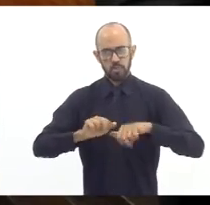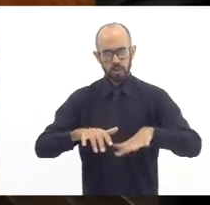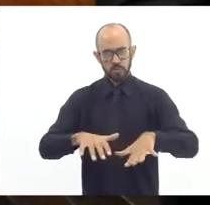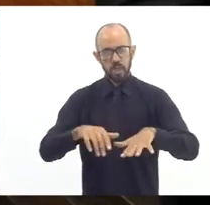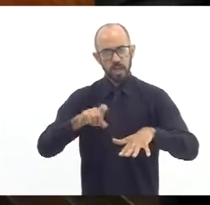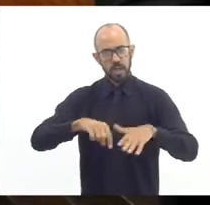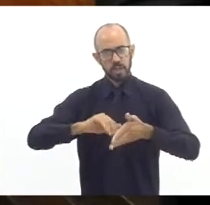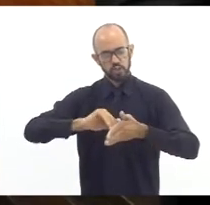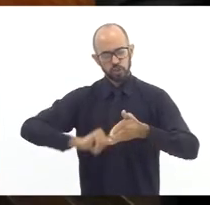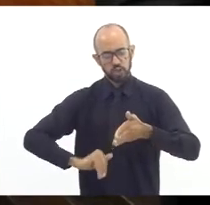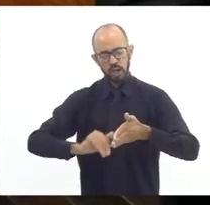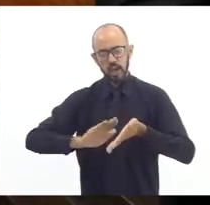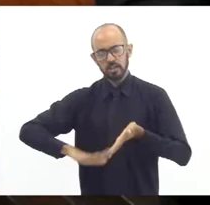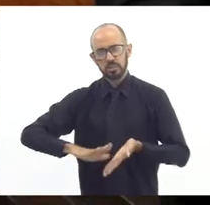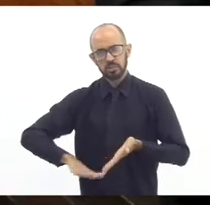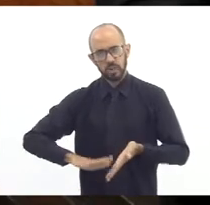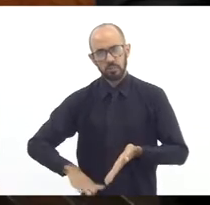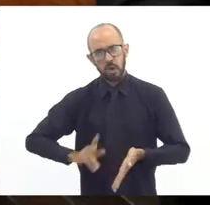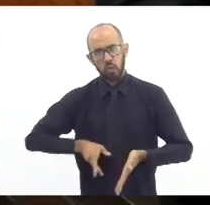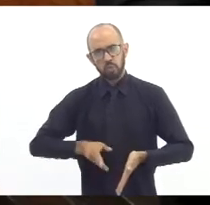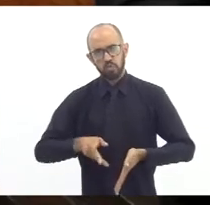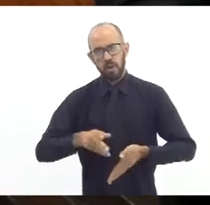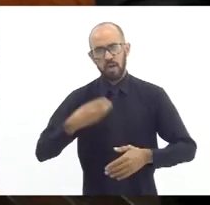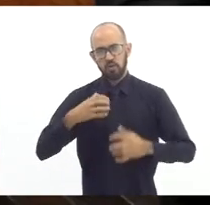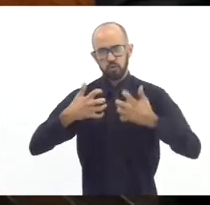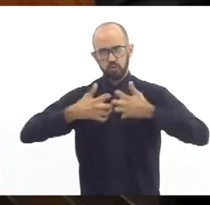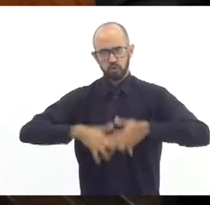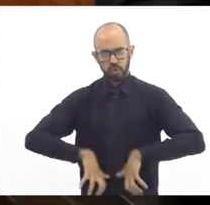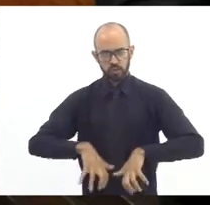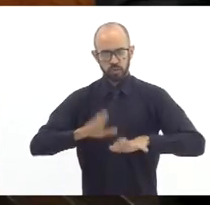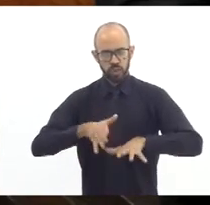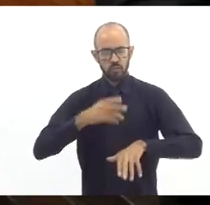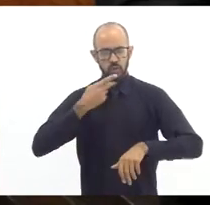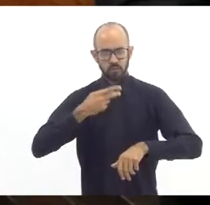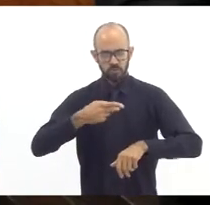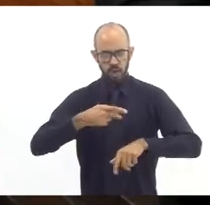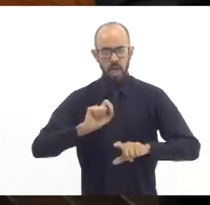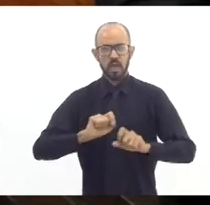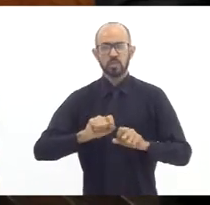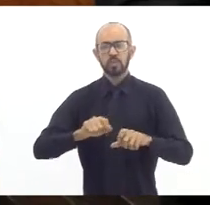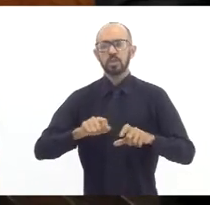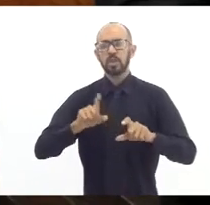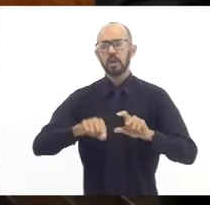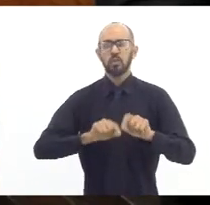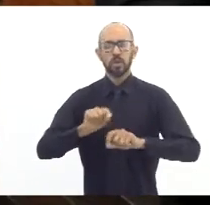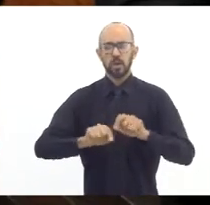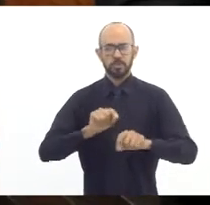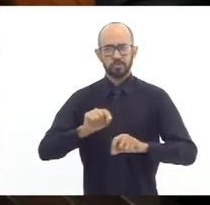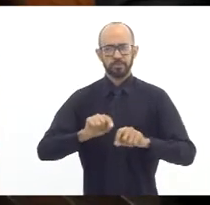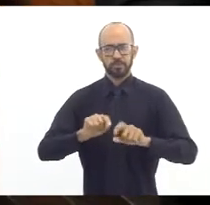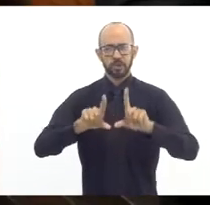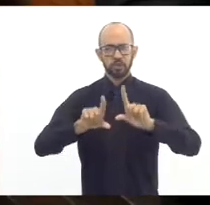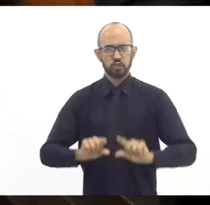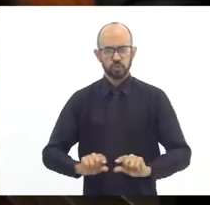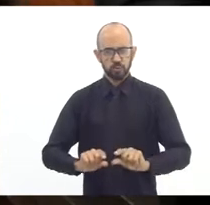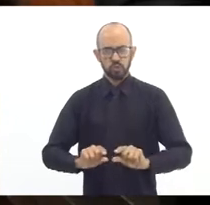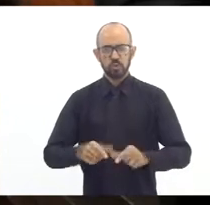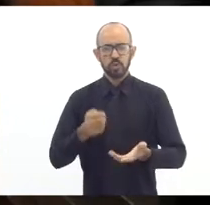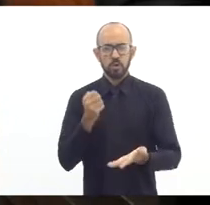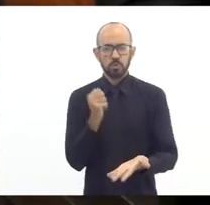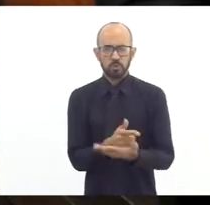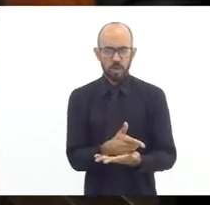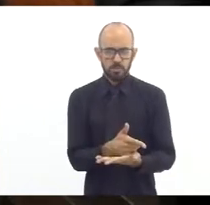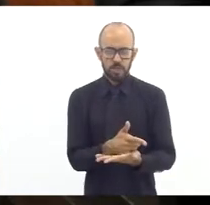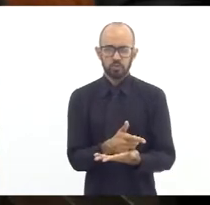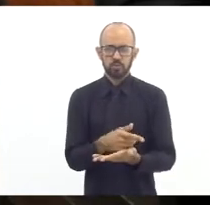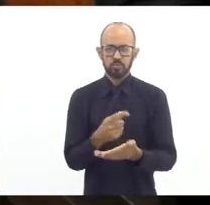alguma despesa para poder continuar funcionando, porque aqui já foi discutida a questão da queda da bilheteria, enfim, dos